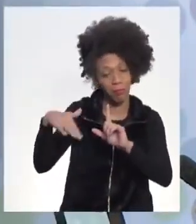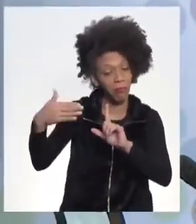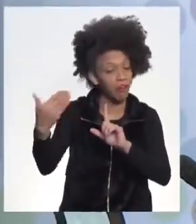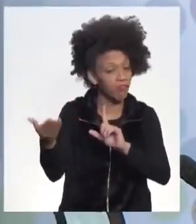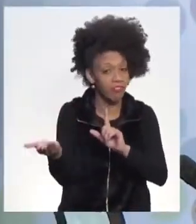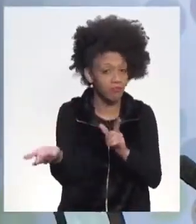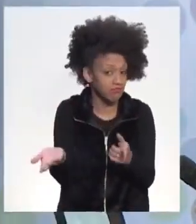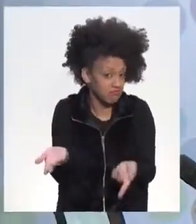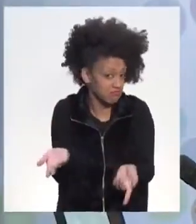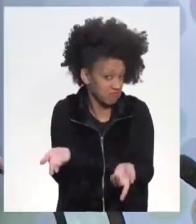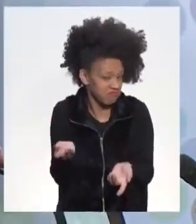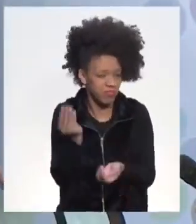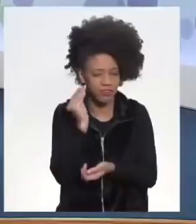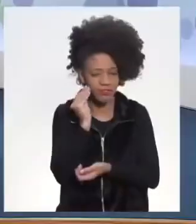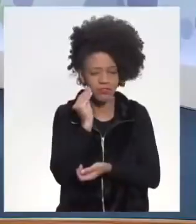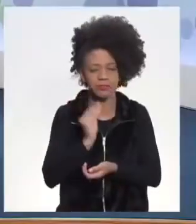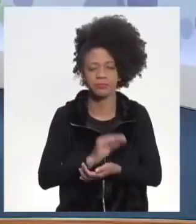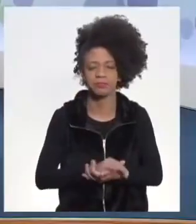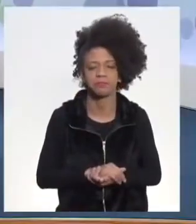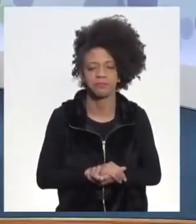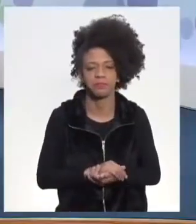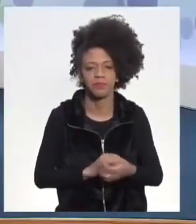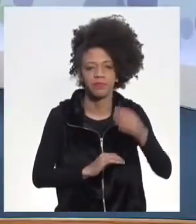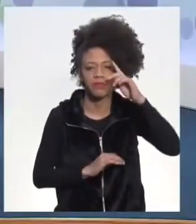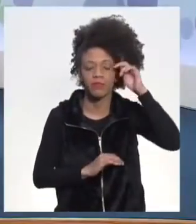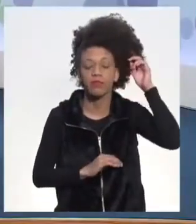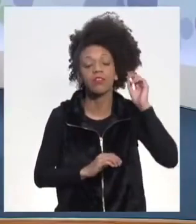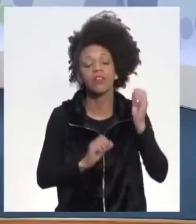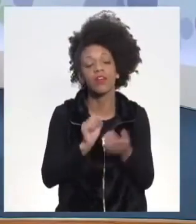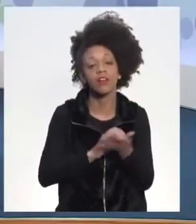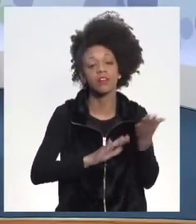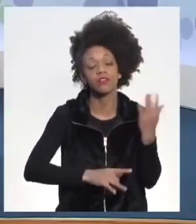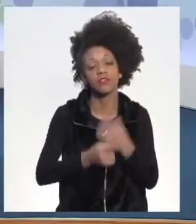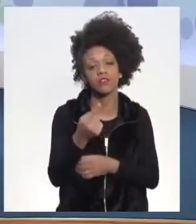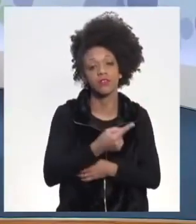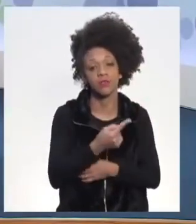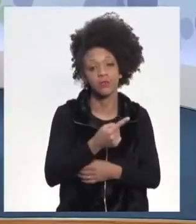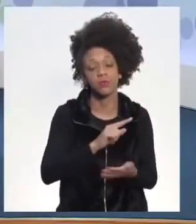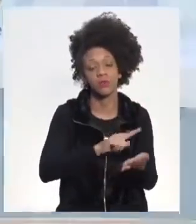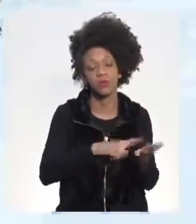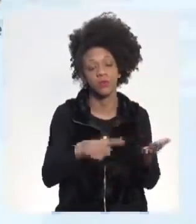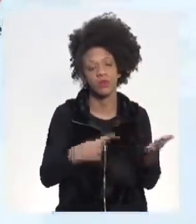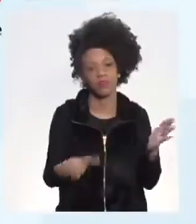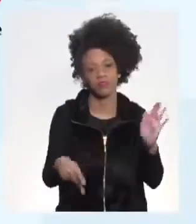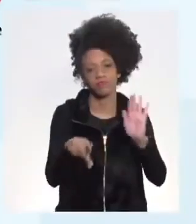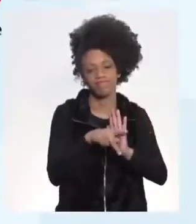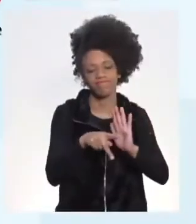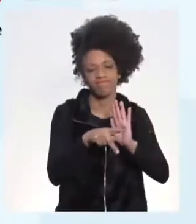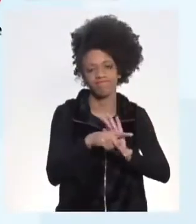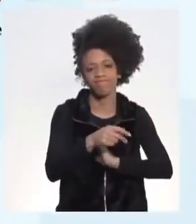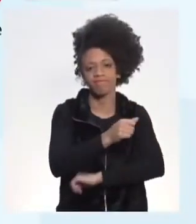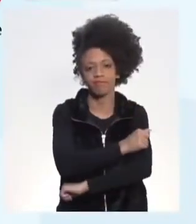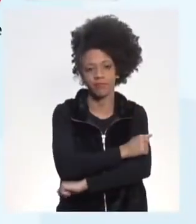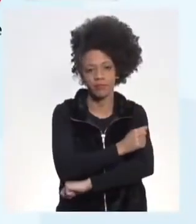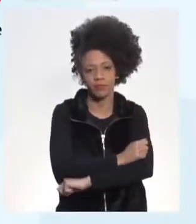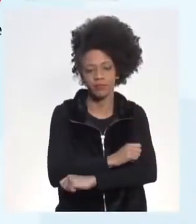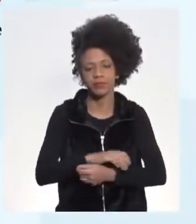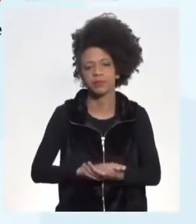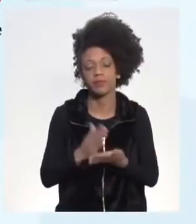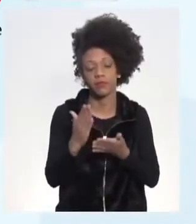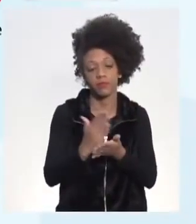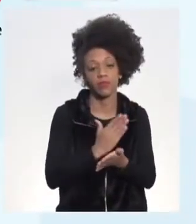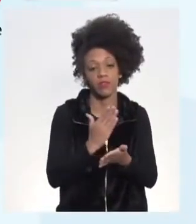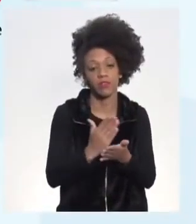né? Mas a gente tenta. Atividade 1 está lá no caderno de vocês do aluno, na